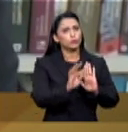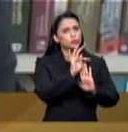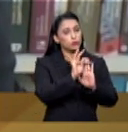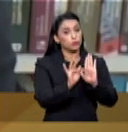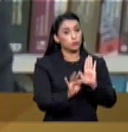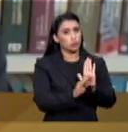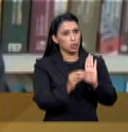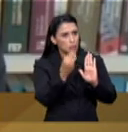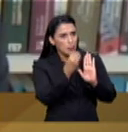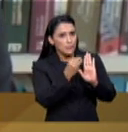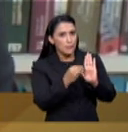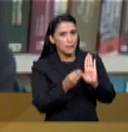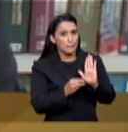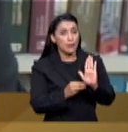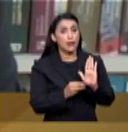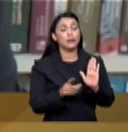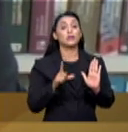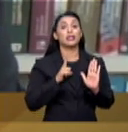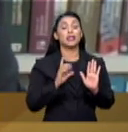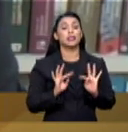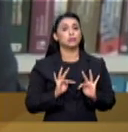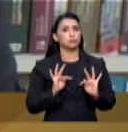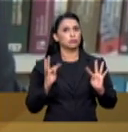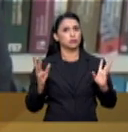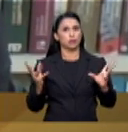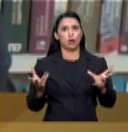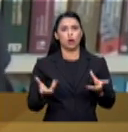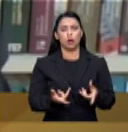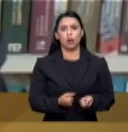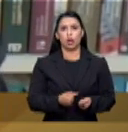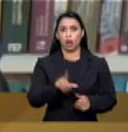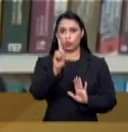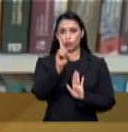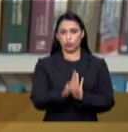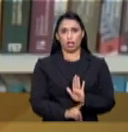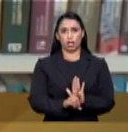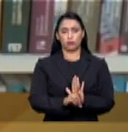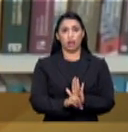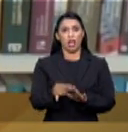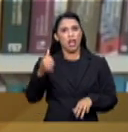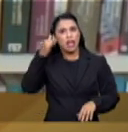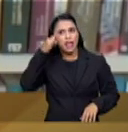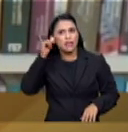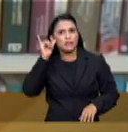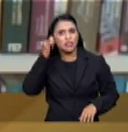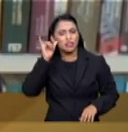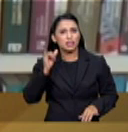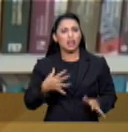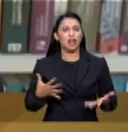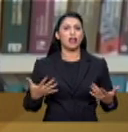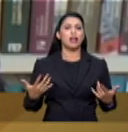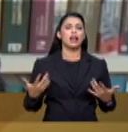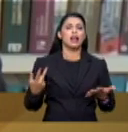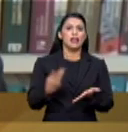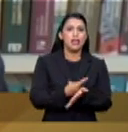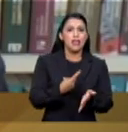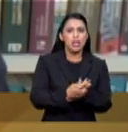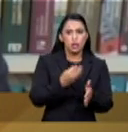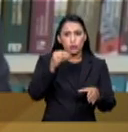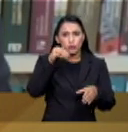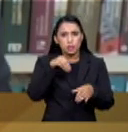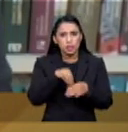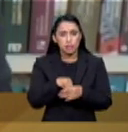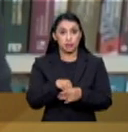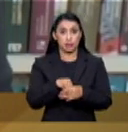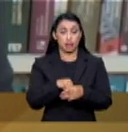conferir integridade ao direito, evitar incoerências internas e permitir,